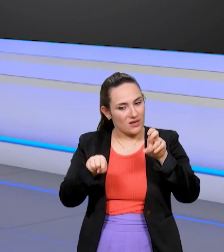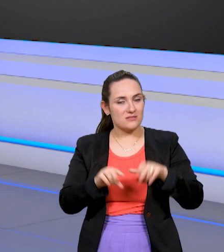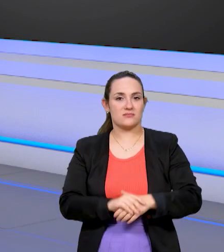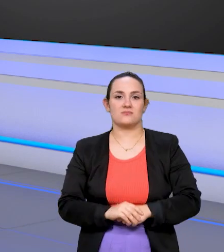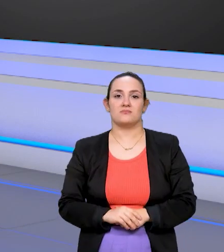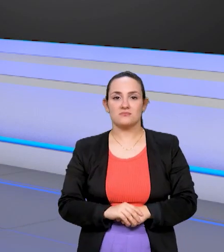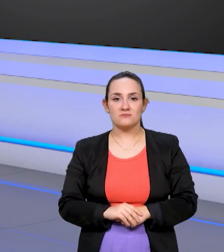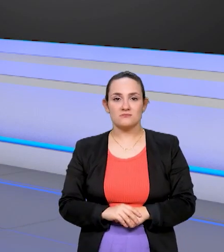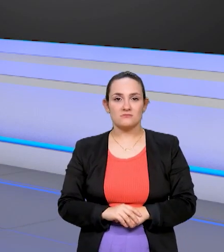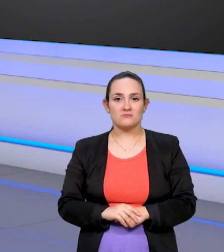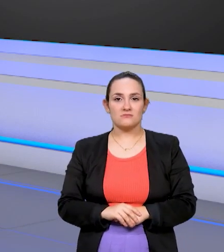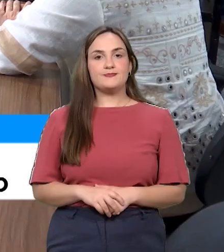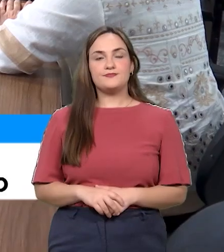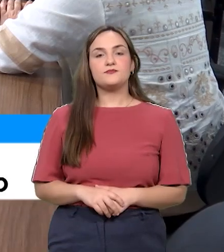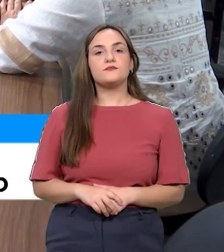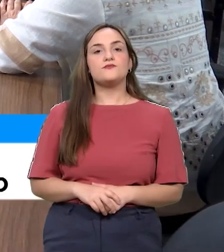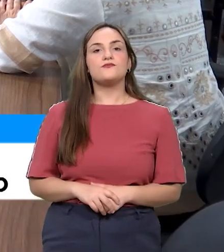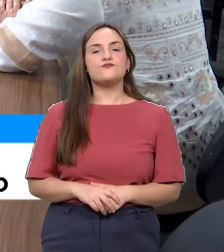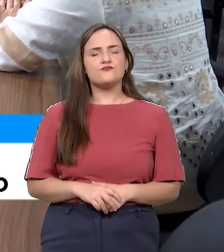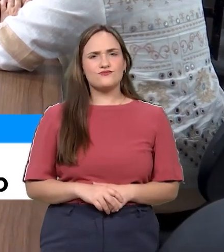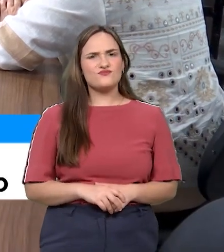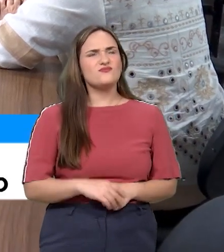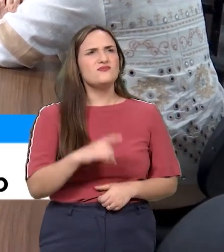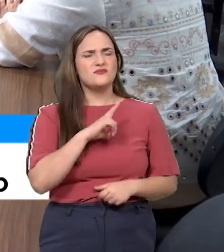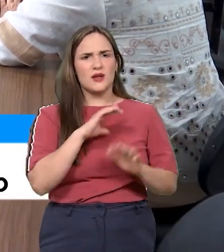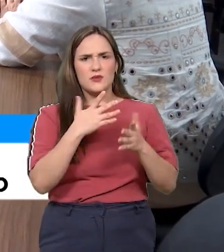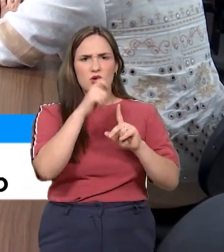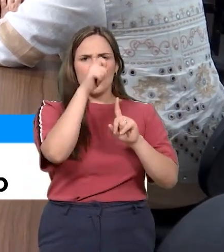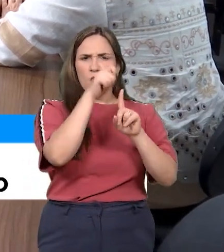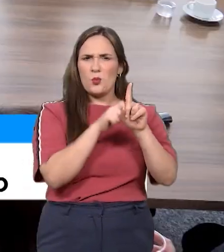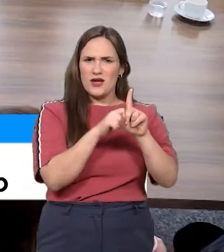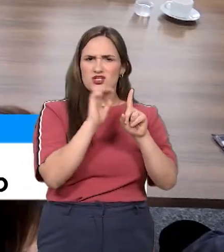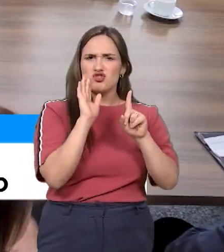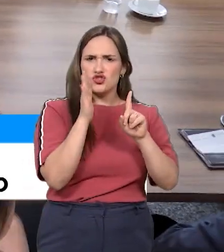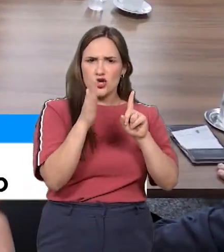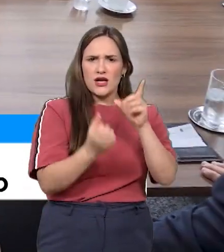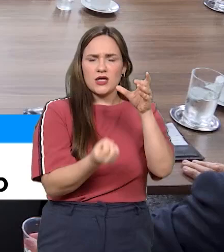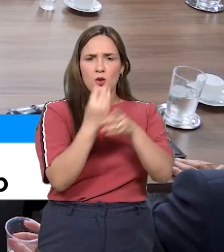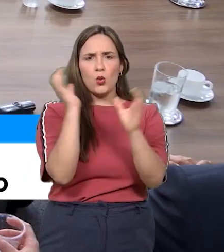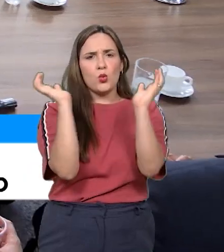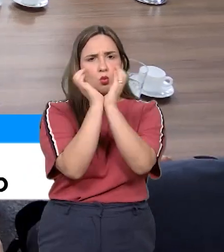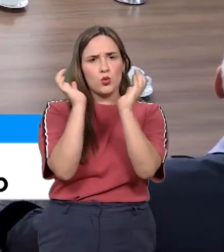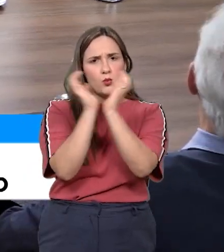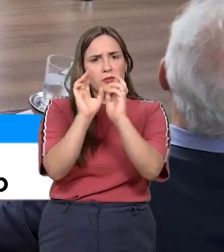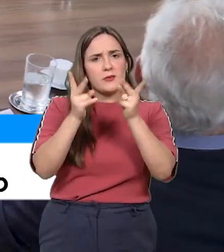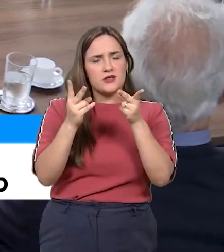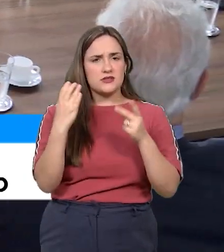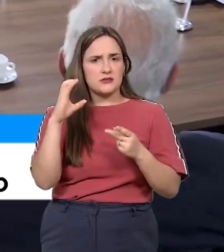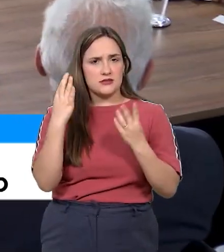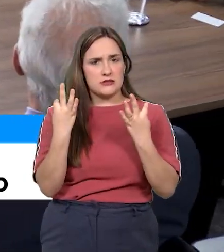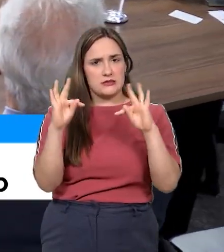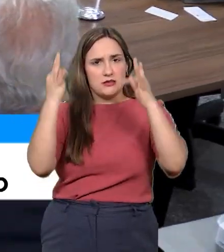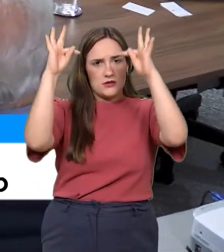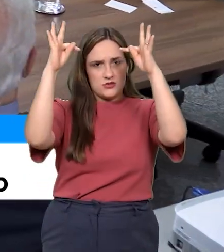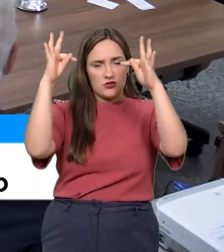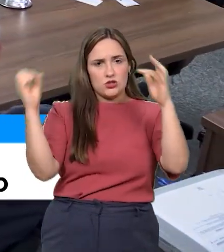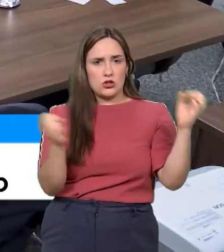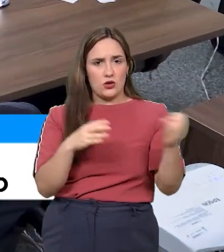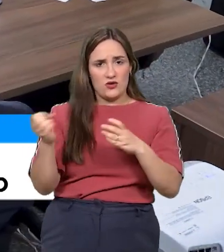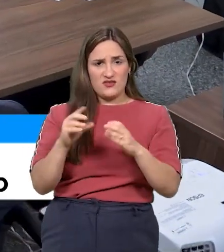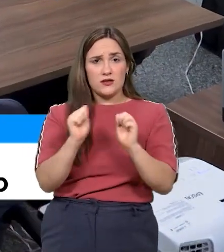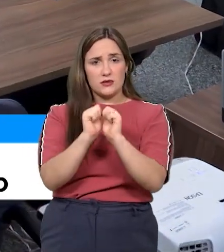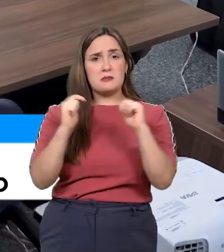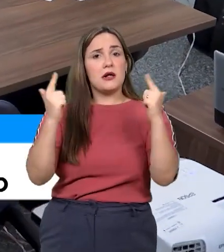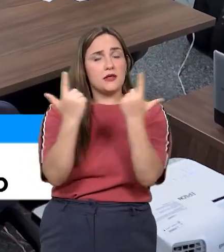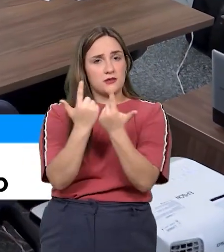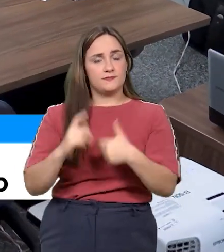que trata do assunto. Pouco mais de um mês após sua instalação, a Comissão Permanente de Ciência, Tecnologia e Inovação da